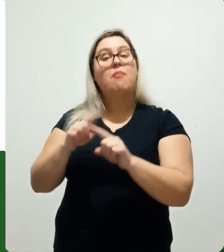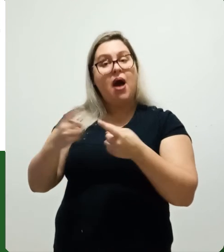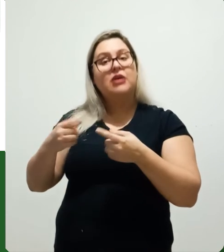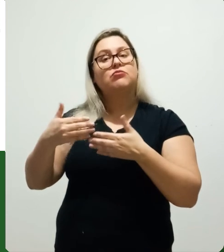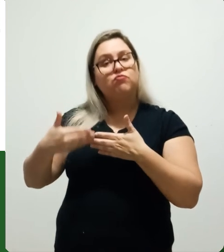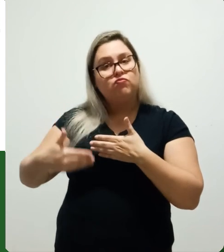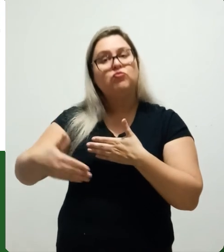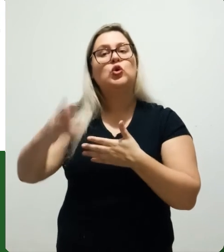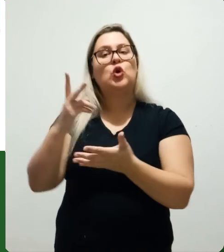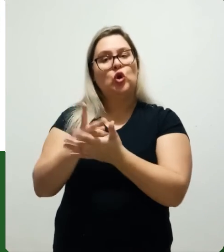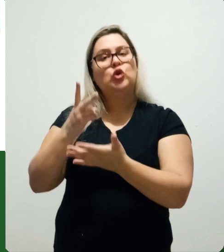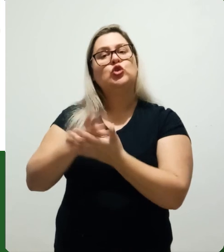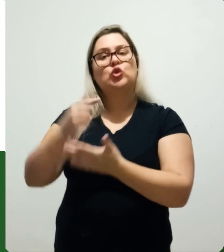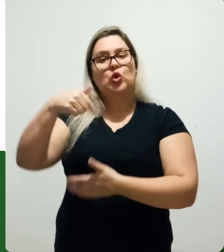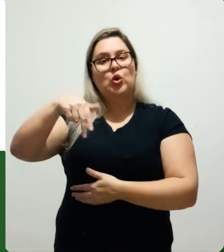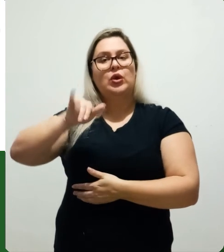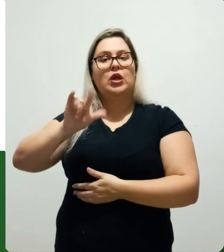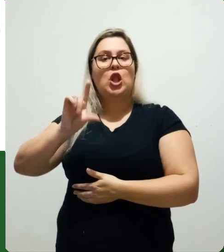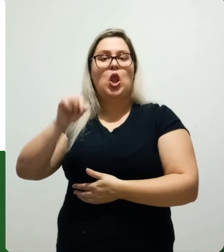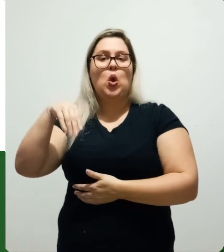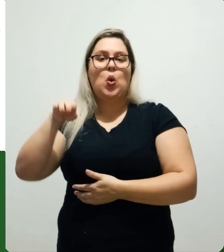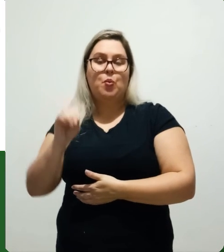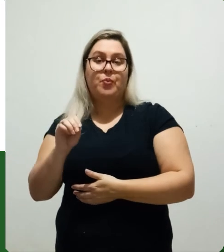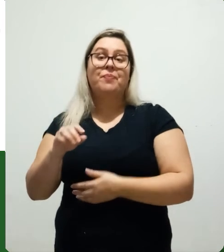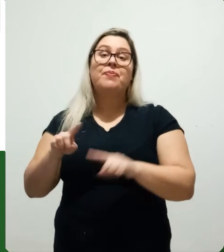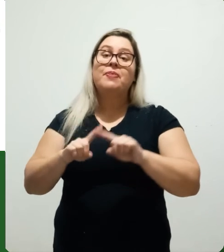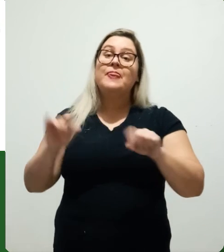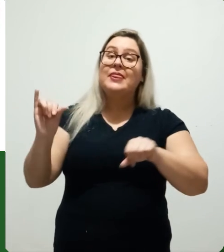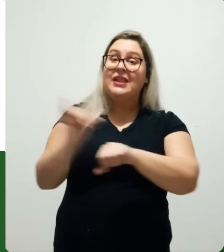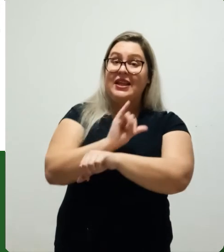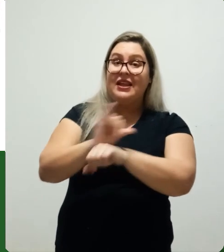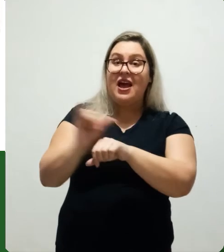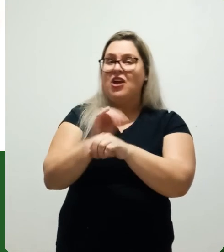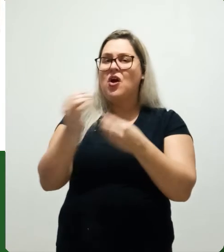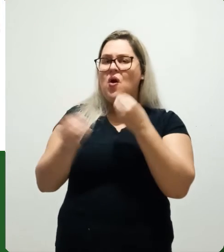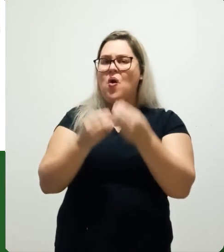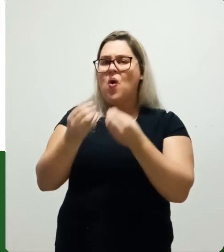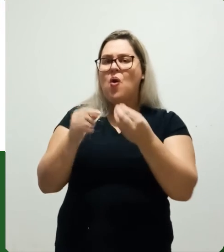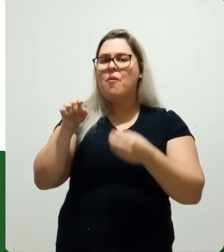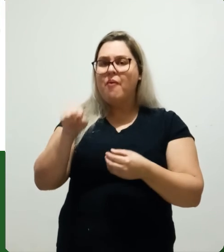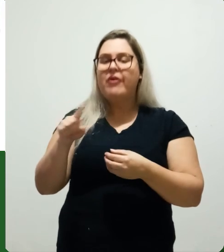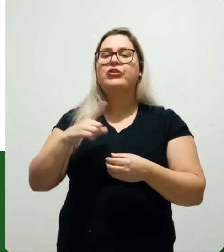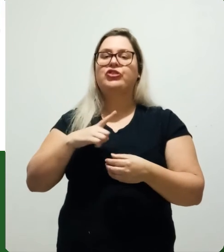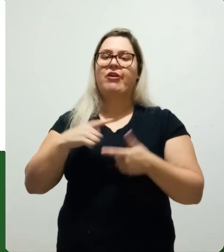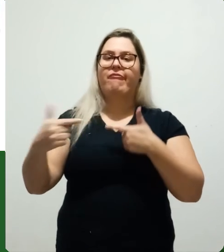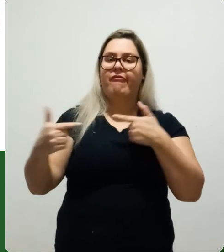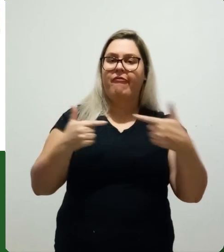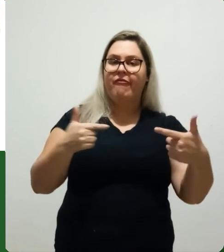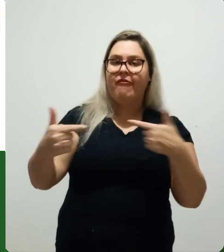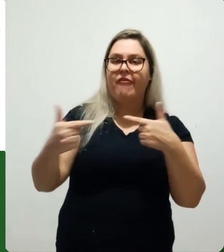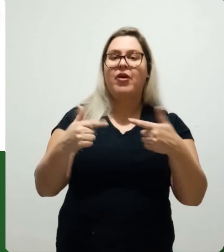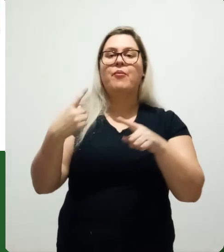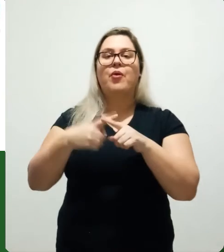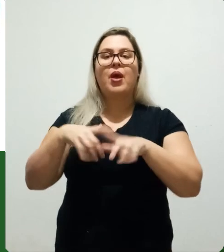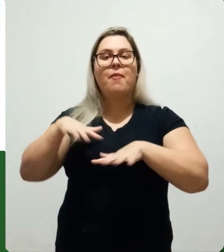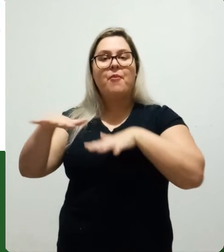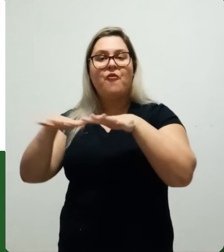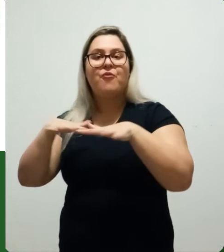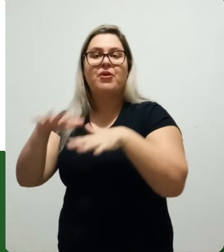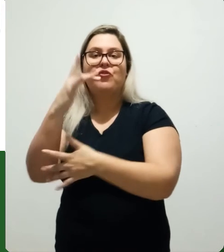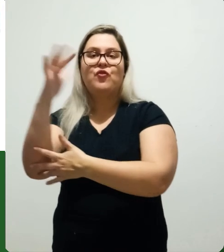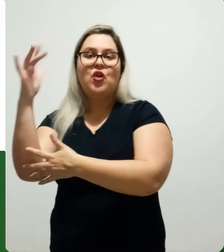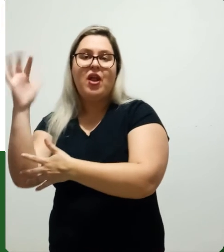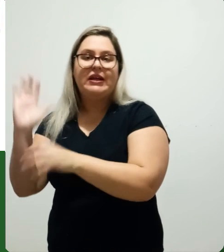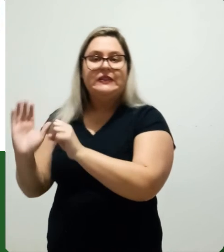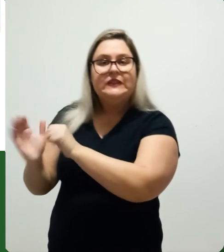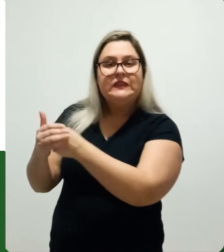um certo tempo depois da morte do seu líder. A estratégia utilizada por esse quilombo eram as estratégias de guerrilha, em que eles ficavam se movimentando